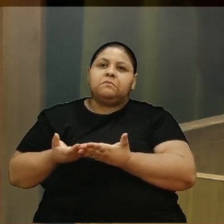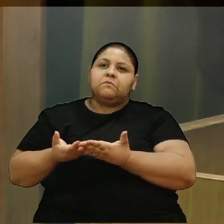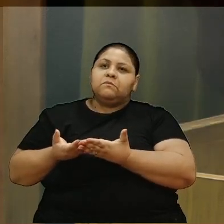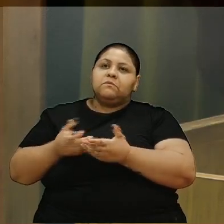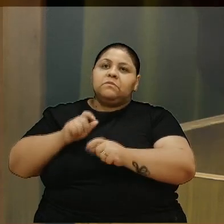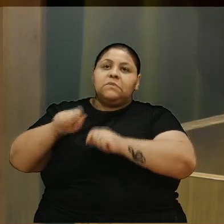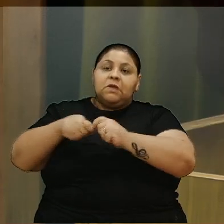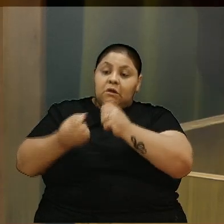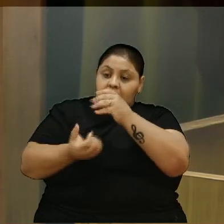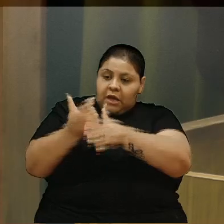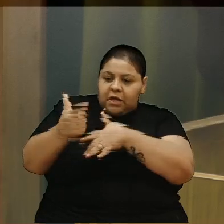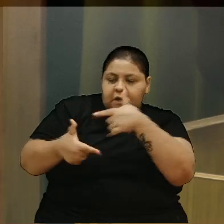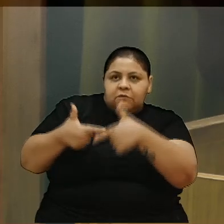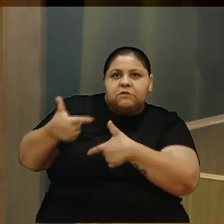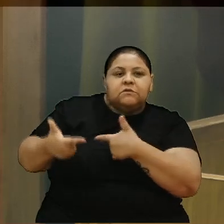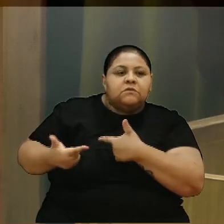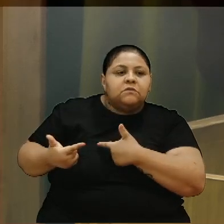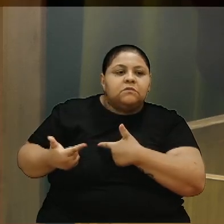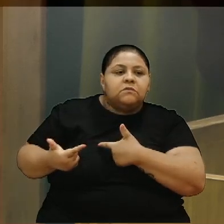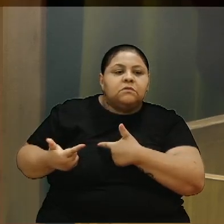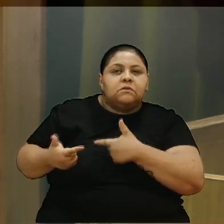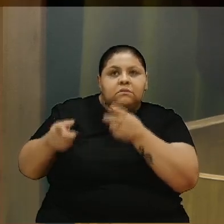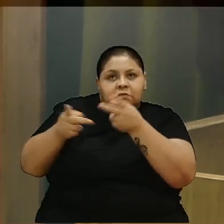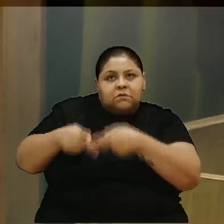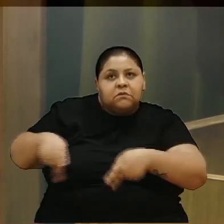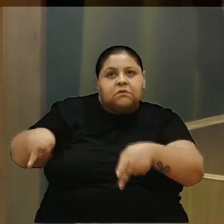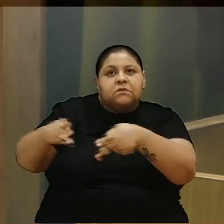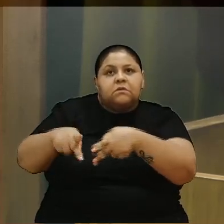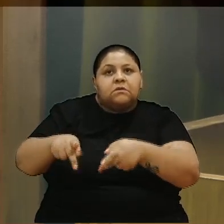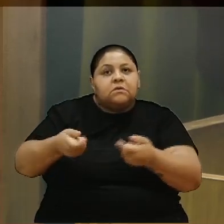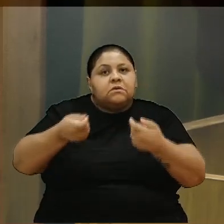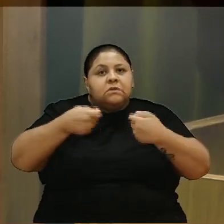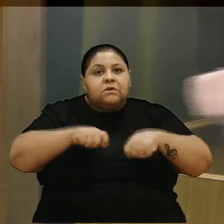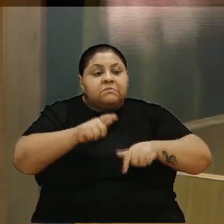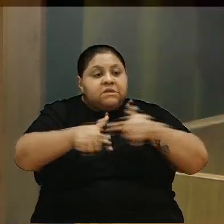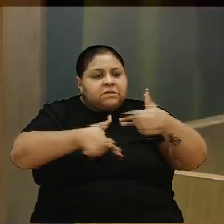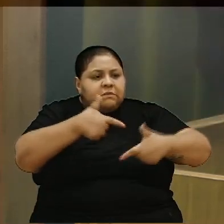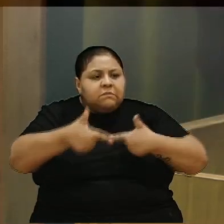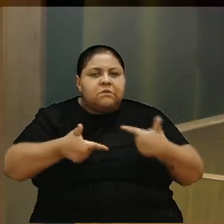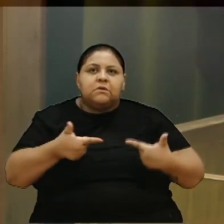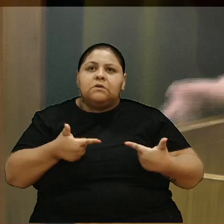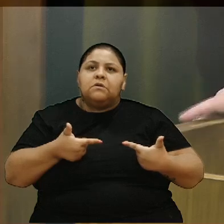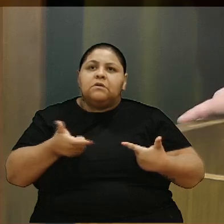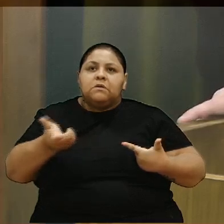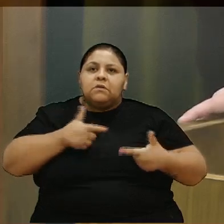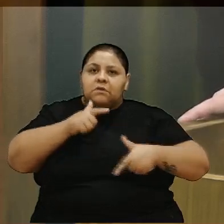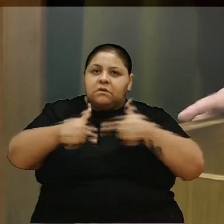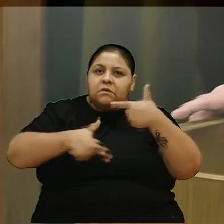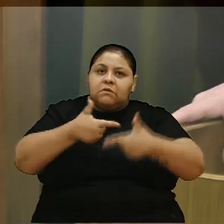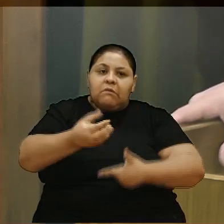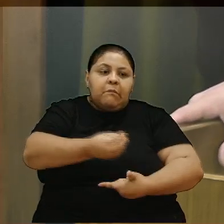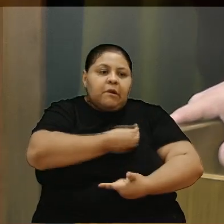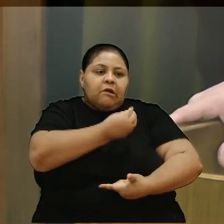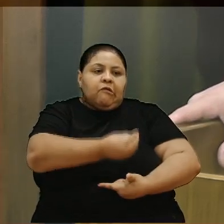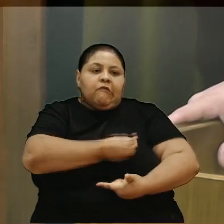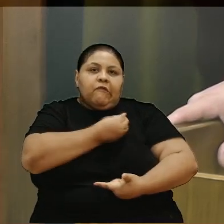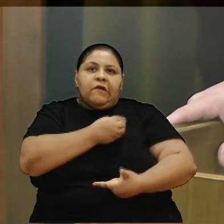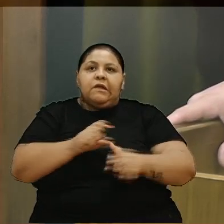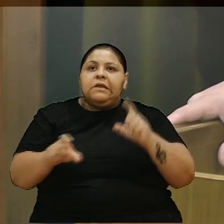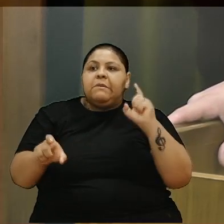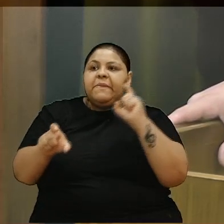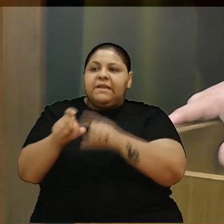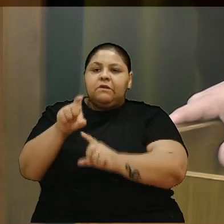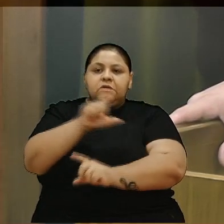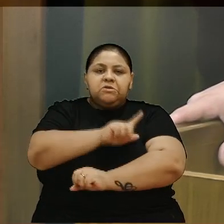quem gera emprego para a população que tanto precisa trabalhar e quer trabalhar para não viver às custas desse